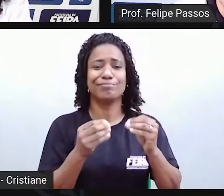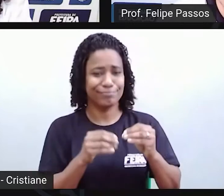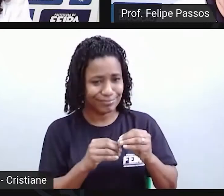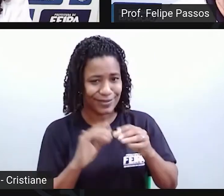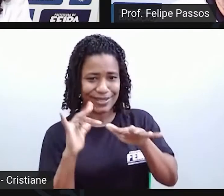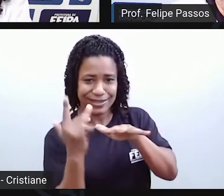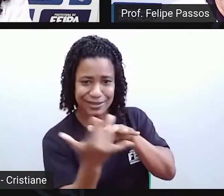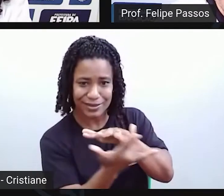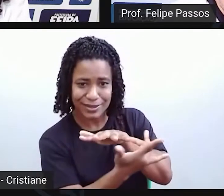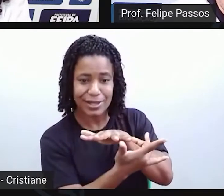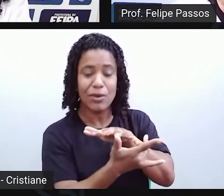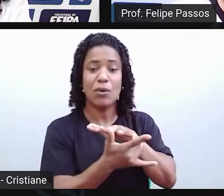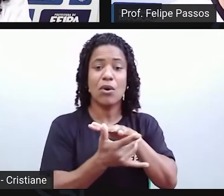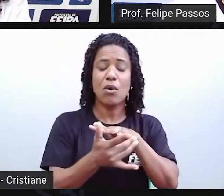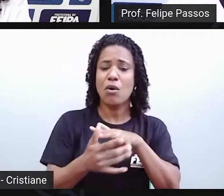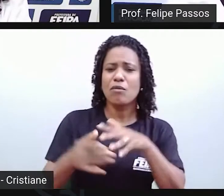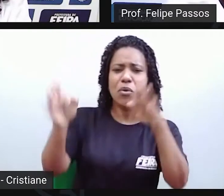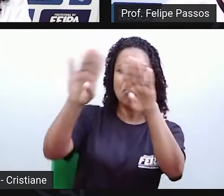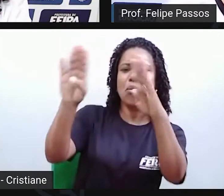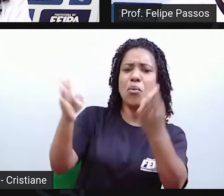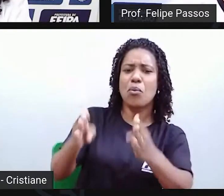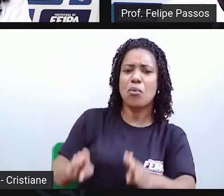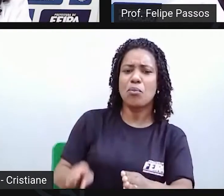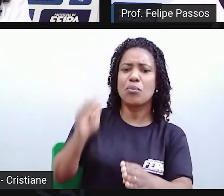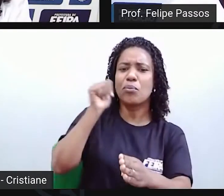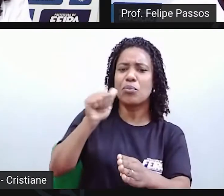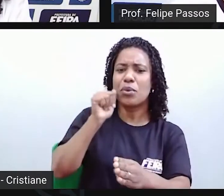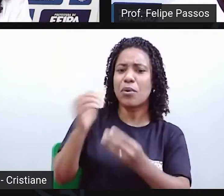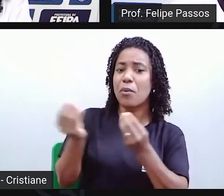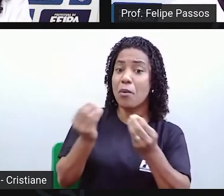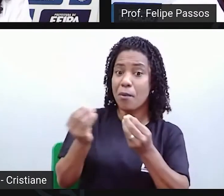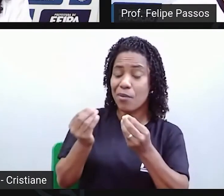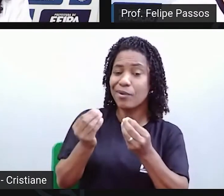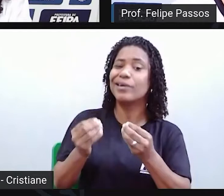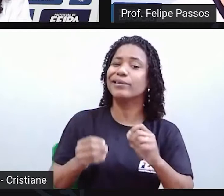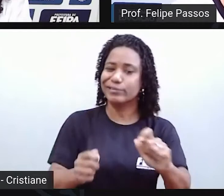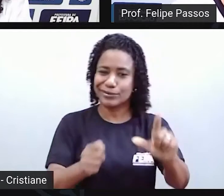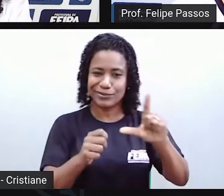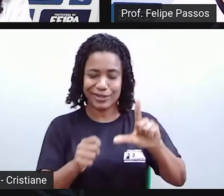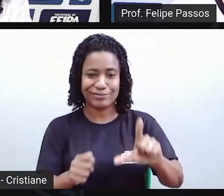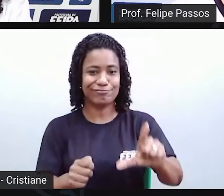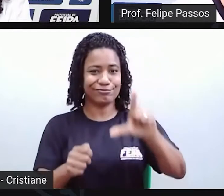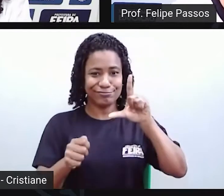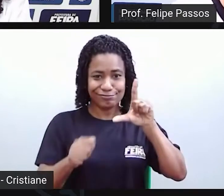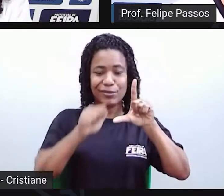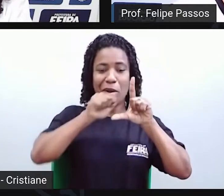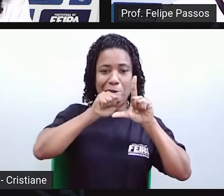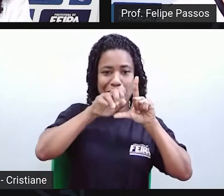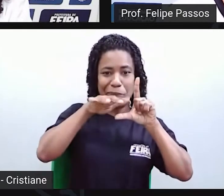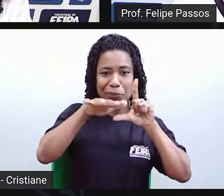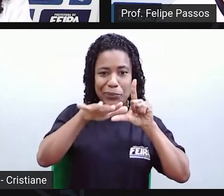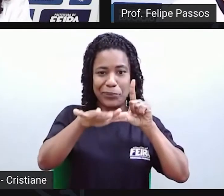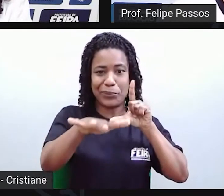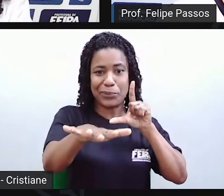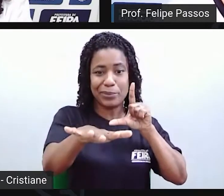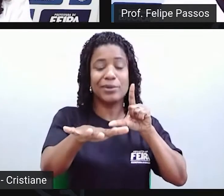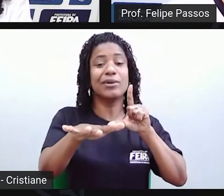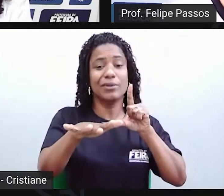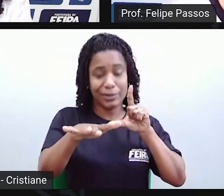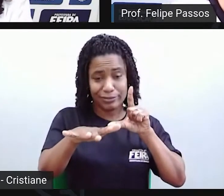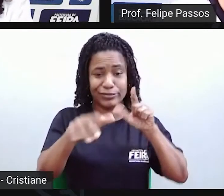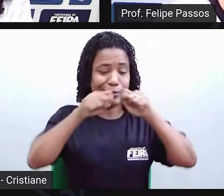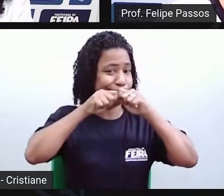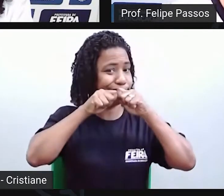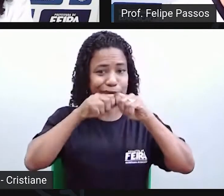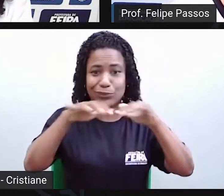isso. E o mundo digital, ele está aí. A gente não tem muito para onde escapar, não temos muito para onde fugir, não